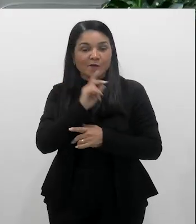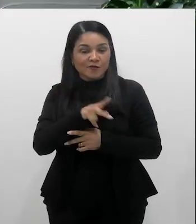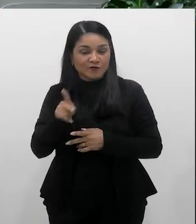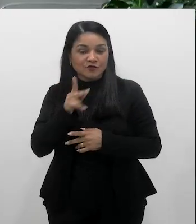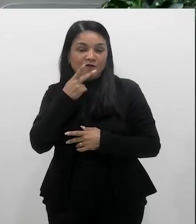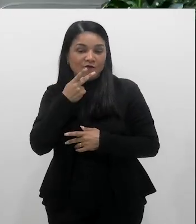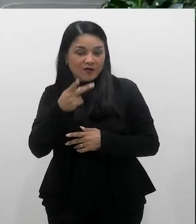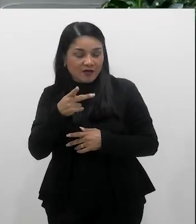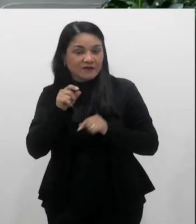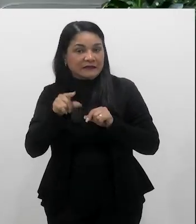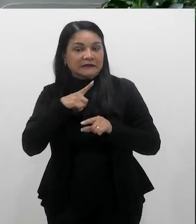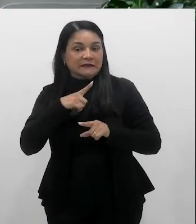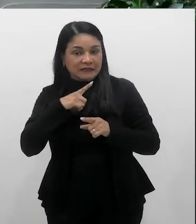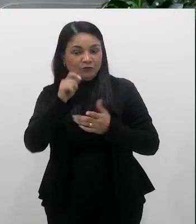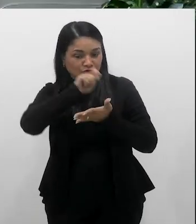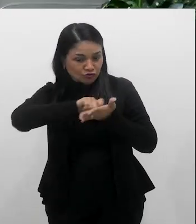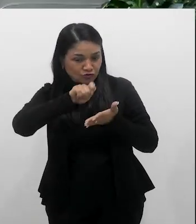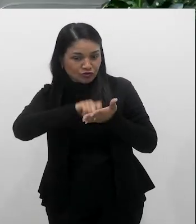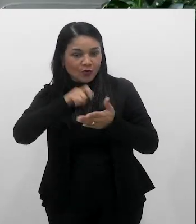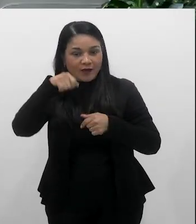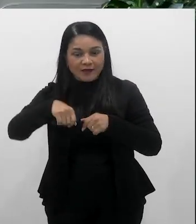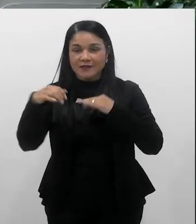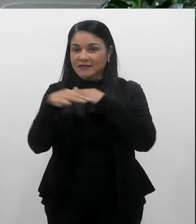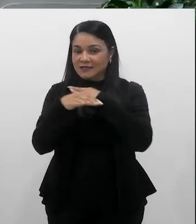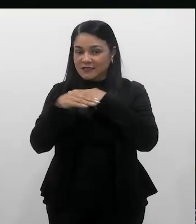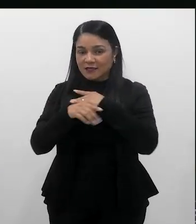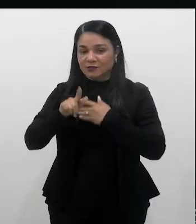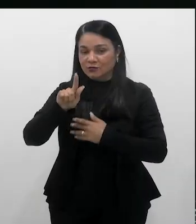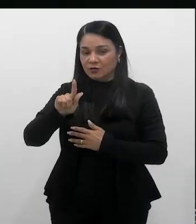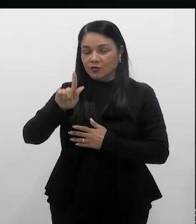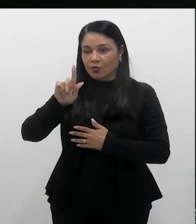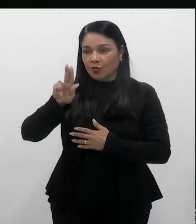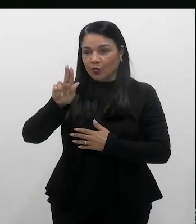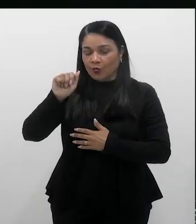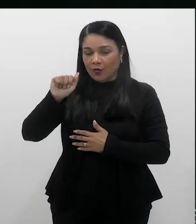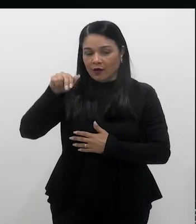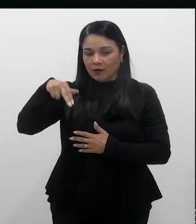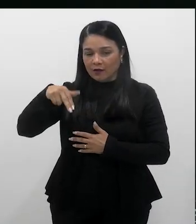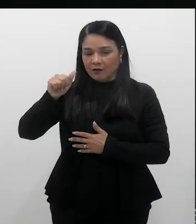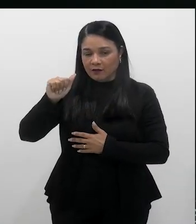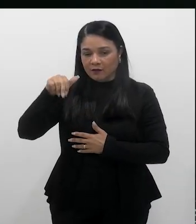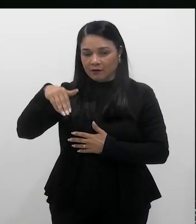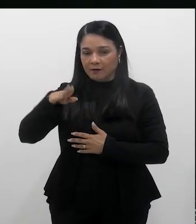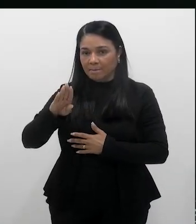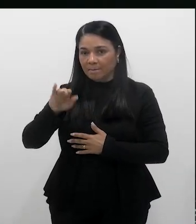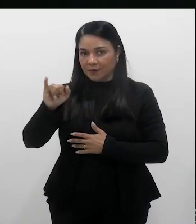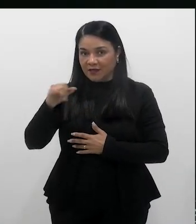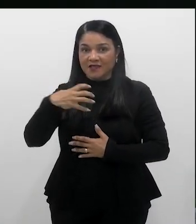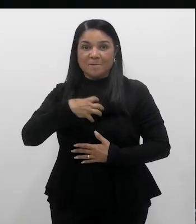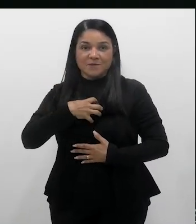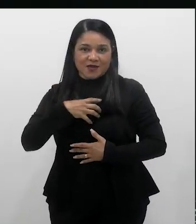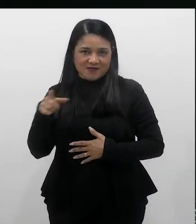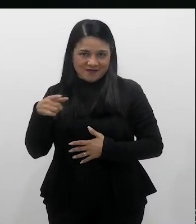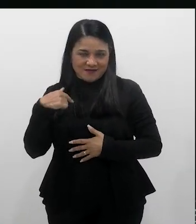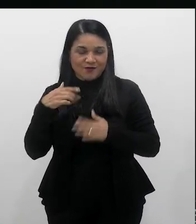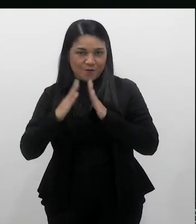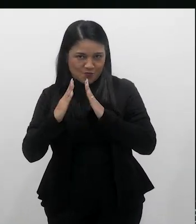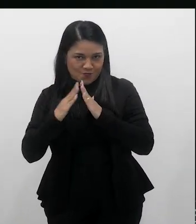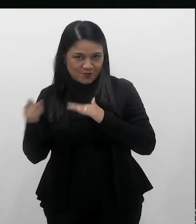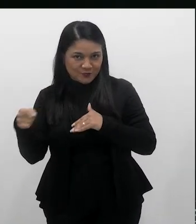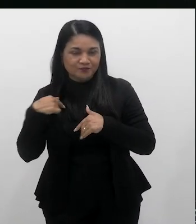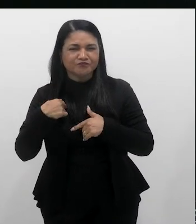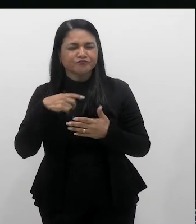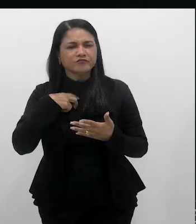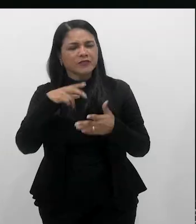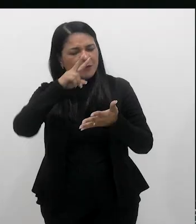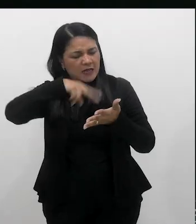em Guanambi, que Olha, é o que nome da minha legal. cidade. Eu adorava fazer minhas redações, tá? Adorava fazer bem. E um detalhe, eu lia